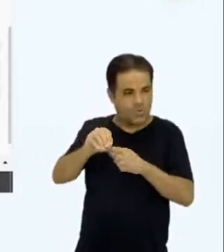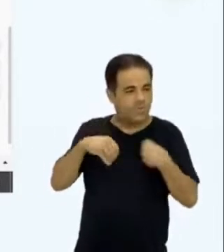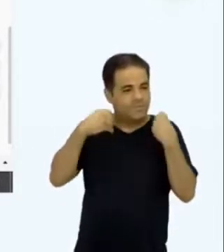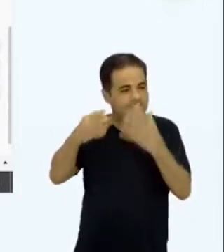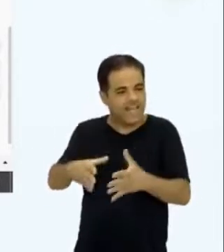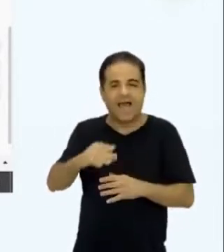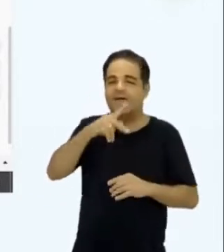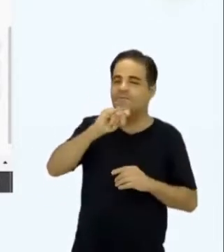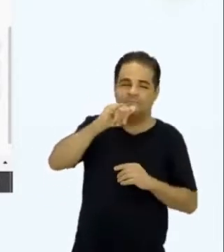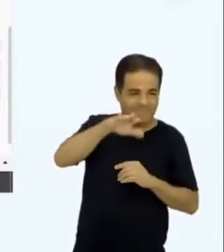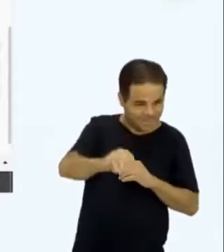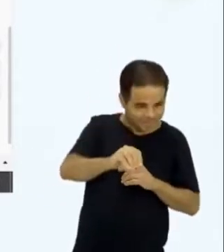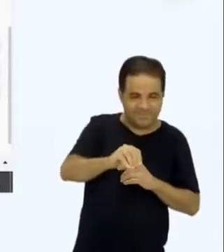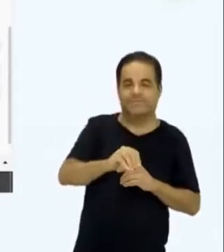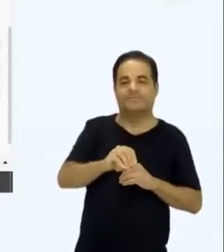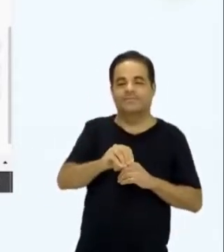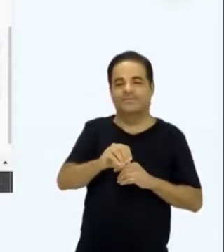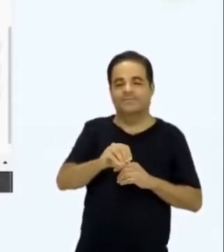no pino.